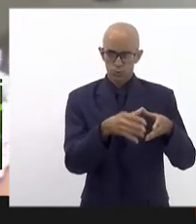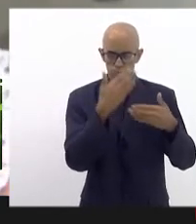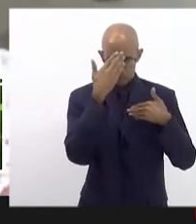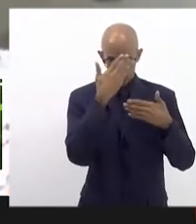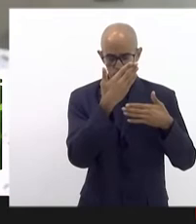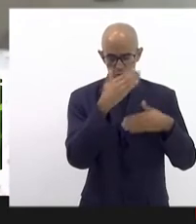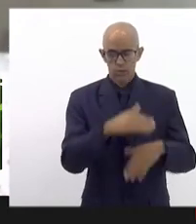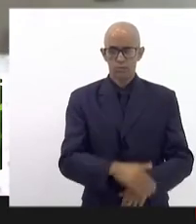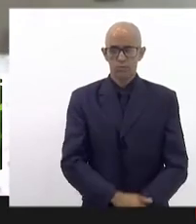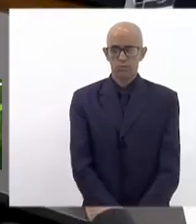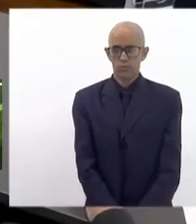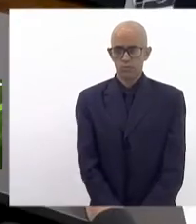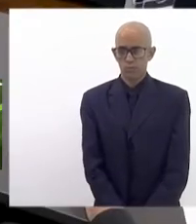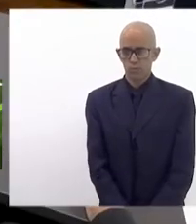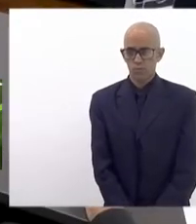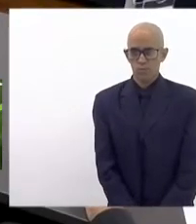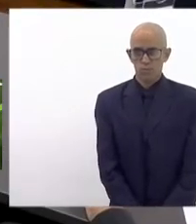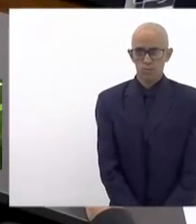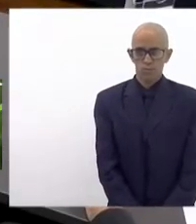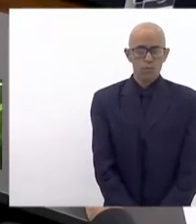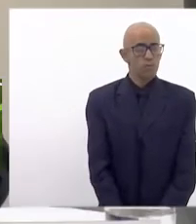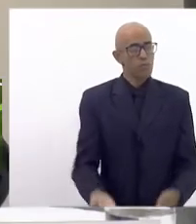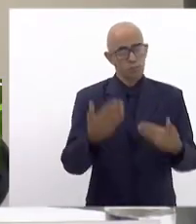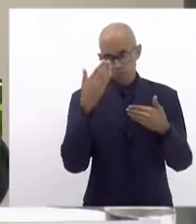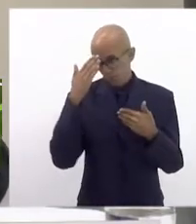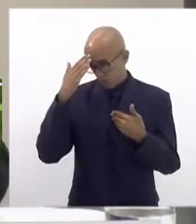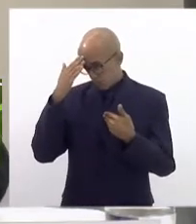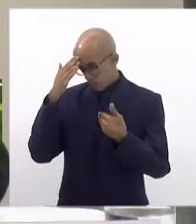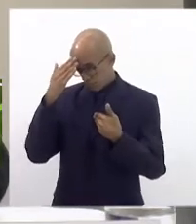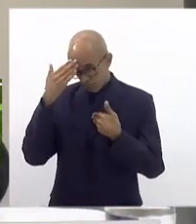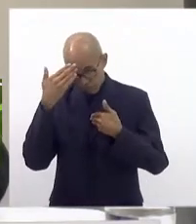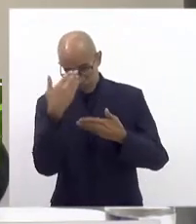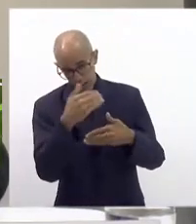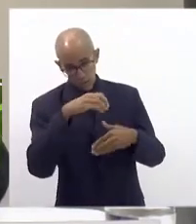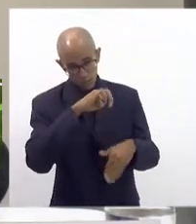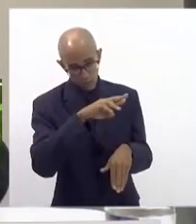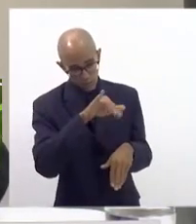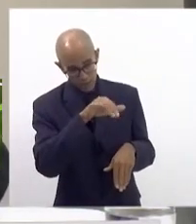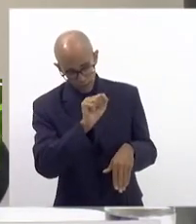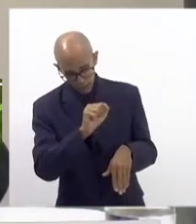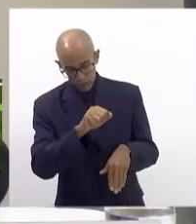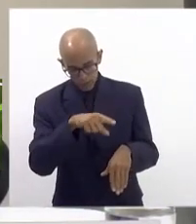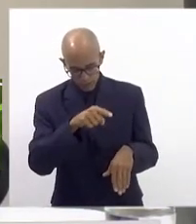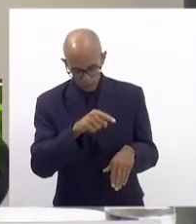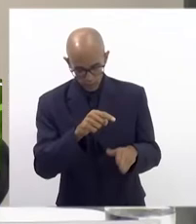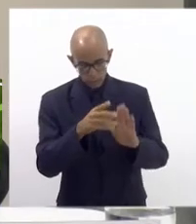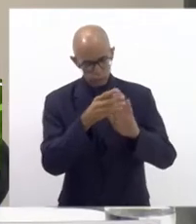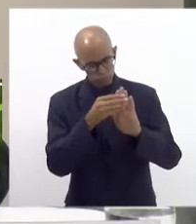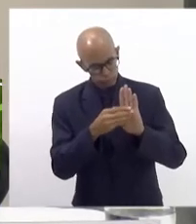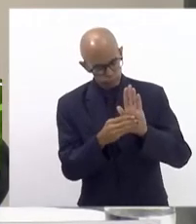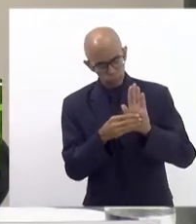obrigada. Obrigado, Maria Isabel. As suas sugestões e questões estão aqui devidamente